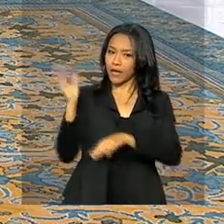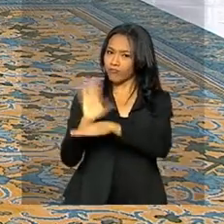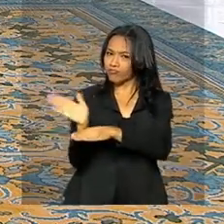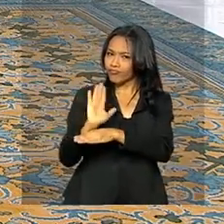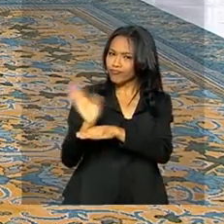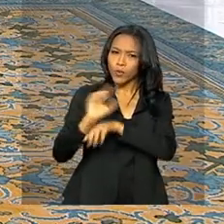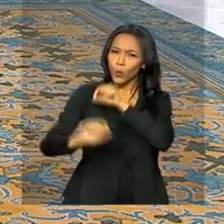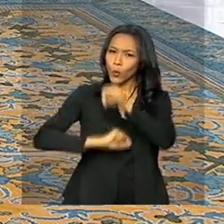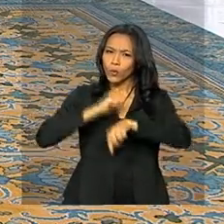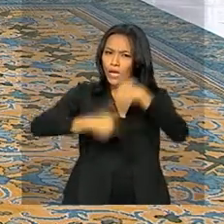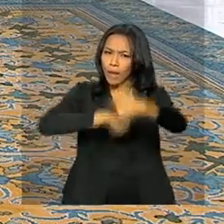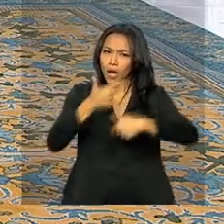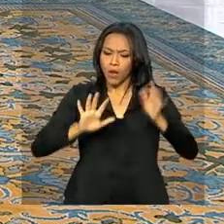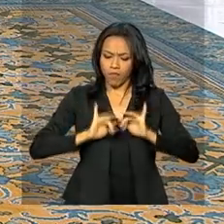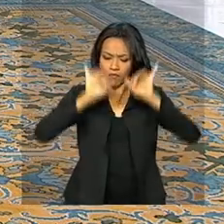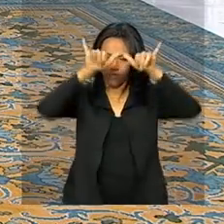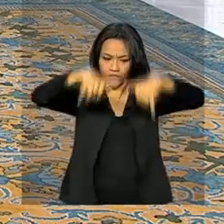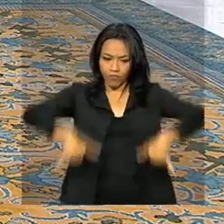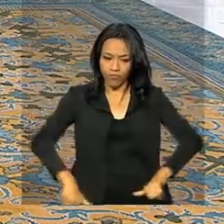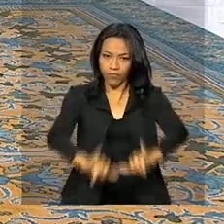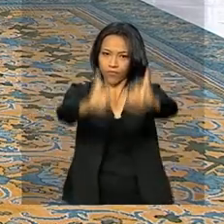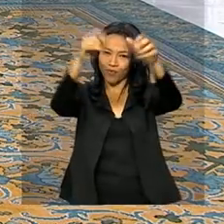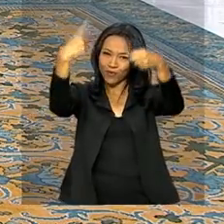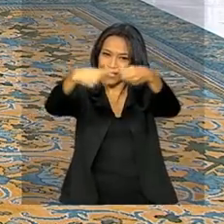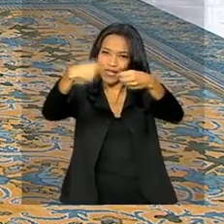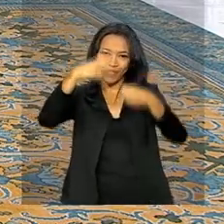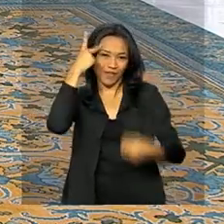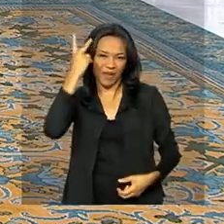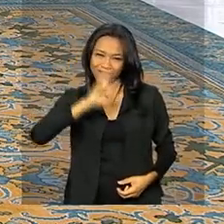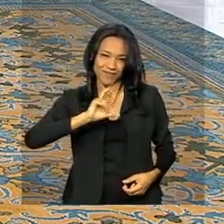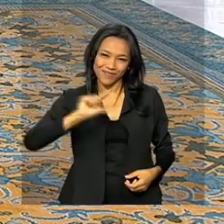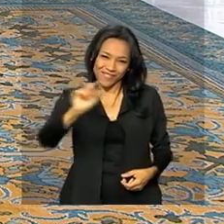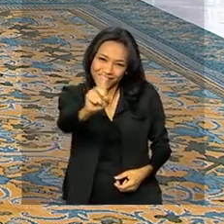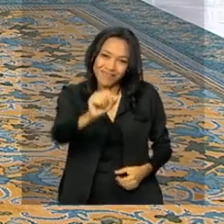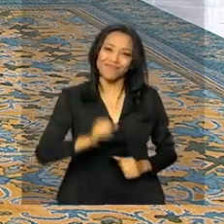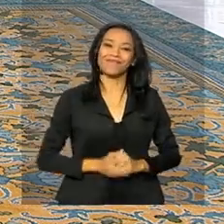a Esquadrilha da Fumaça, direto de Pirassununga, em São Paulo. Não saia daí.